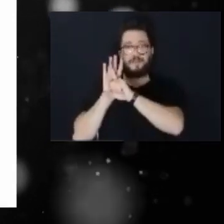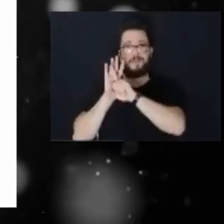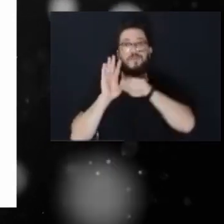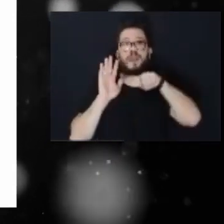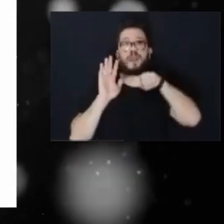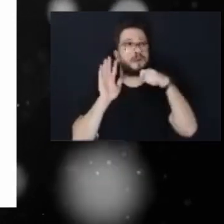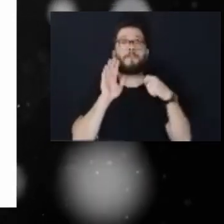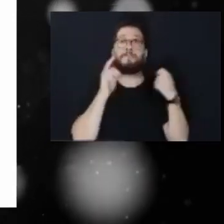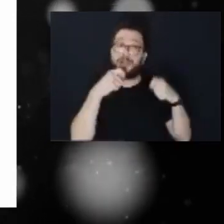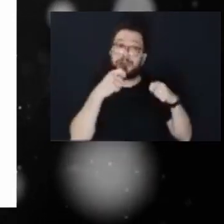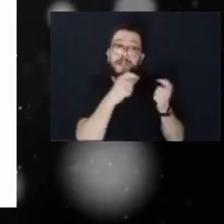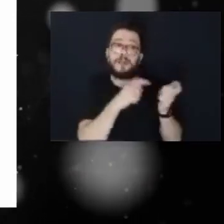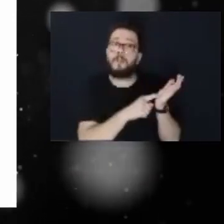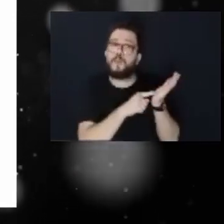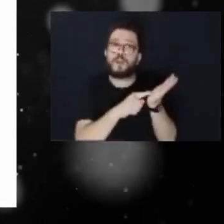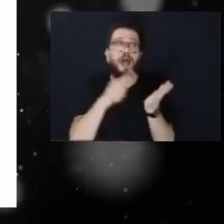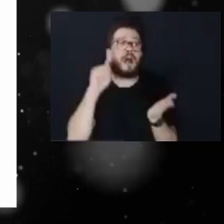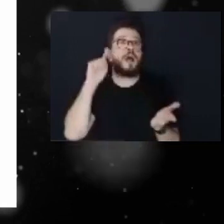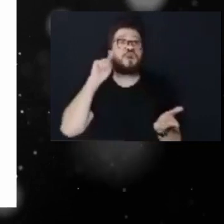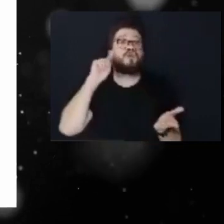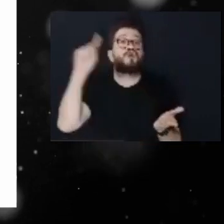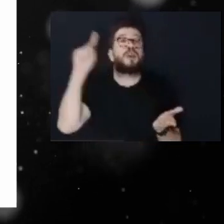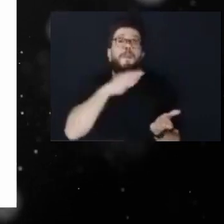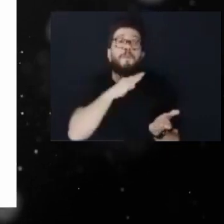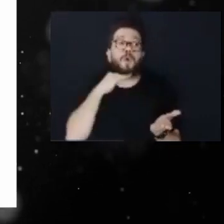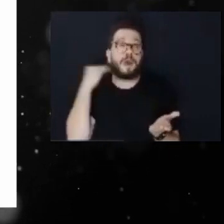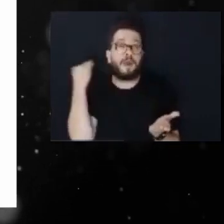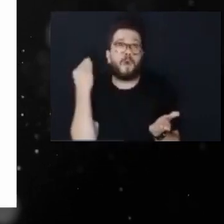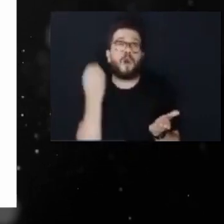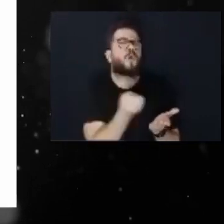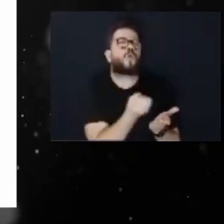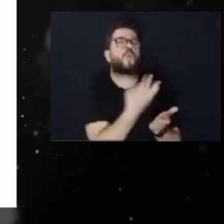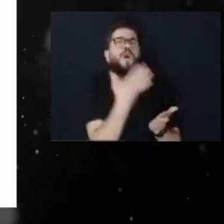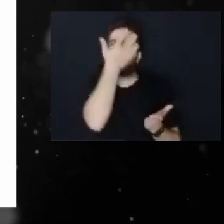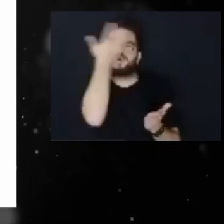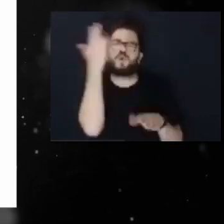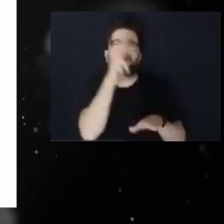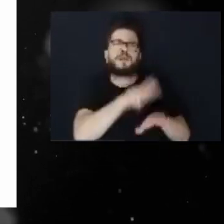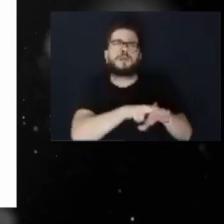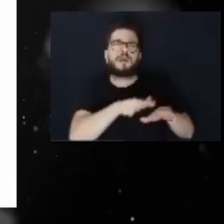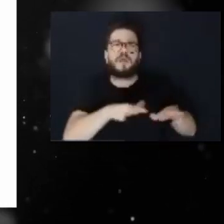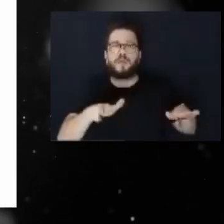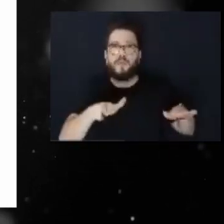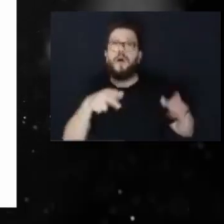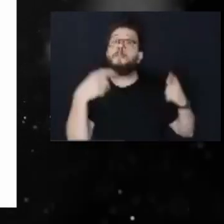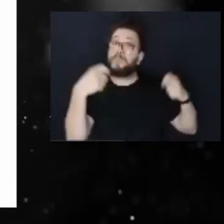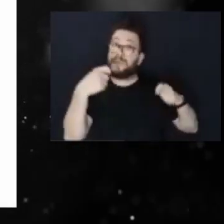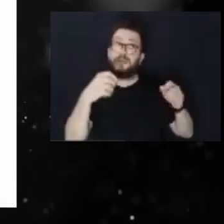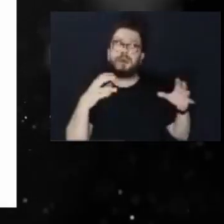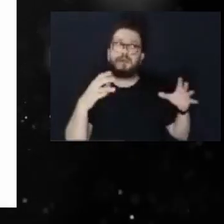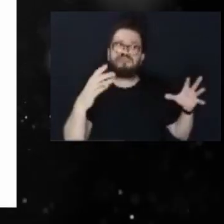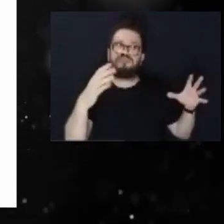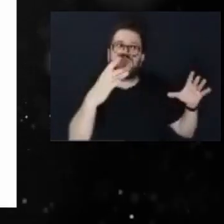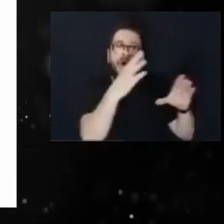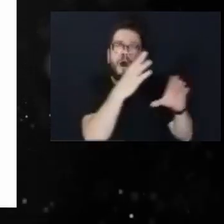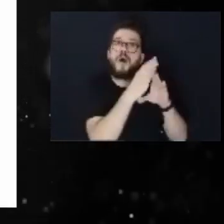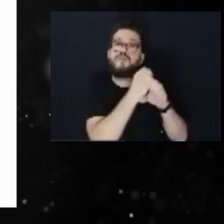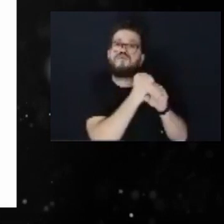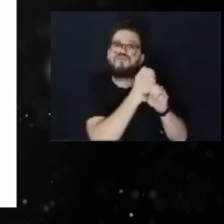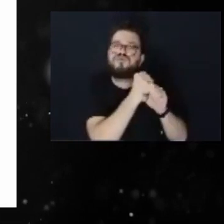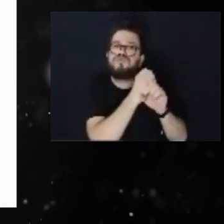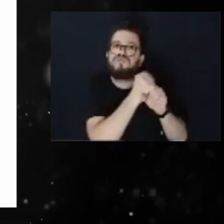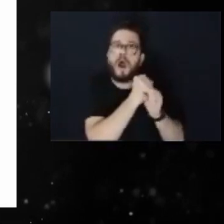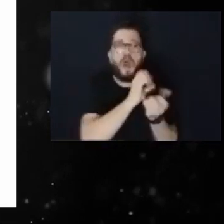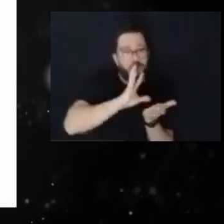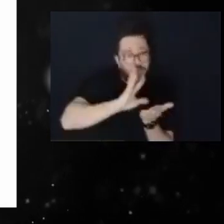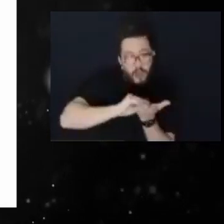óbito, óbitos por data, internações por data, e número de casos testados pela prefeitura por data. Isso